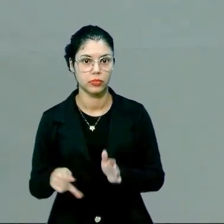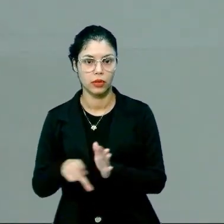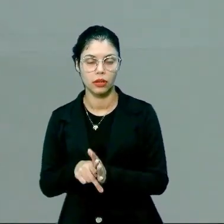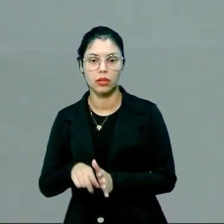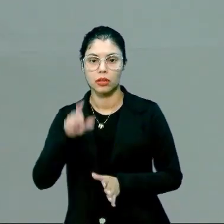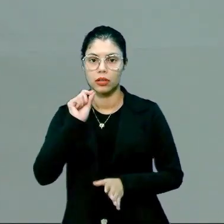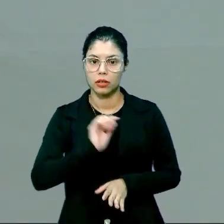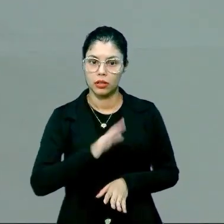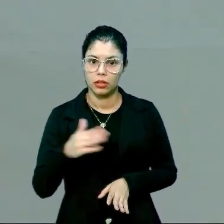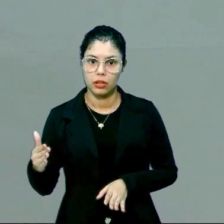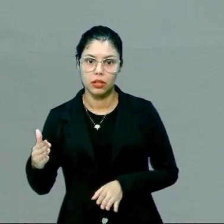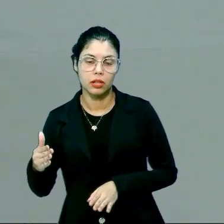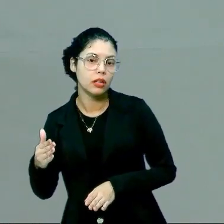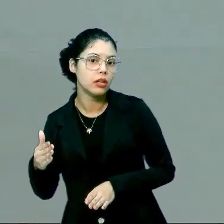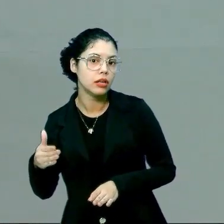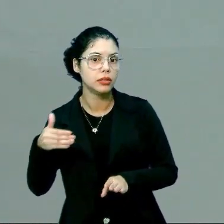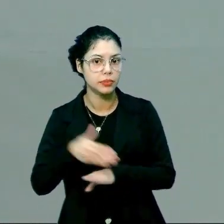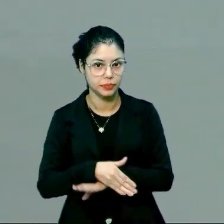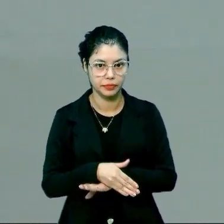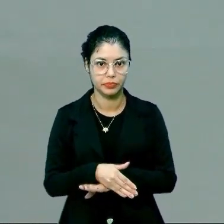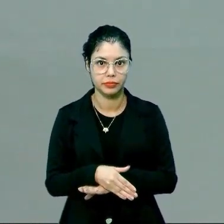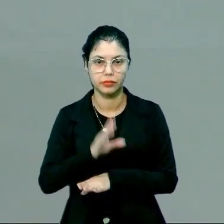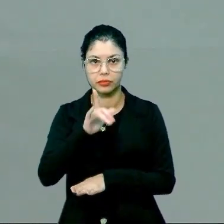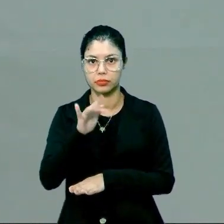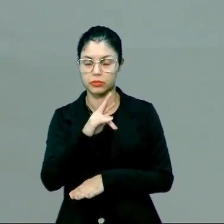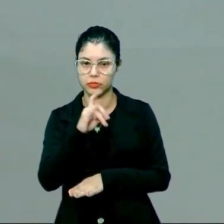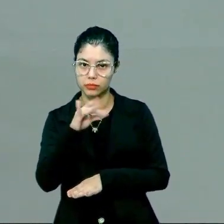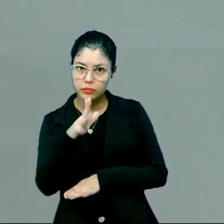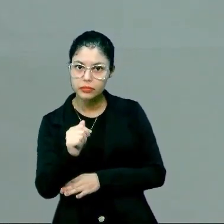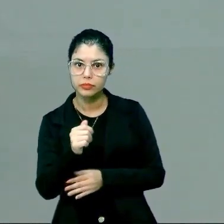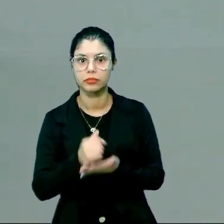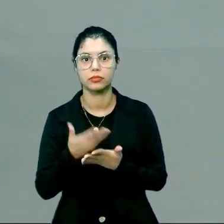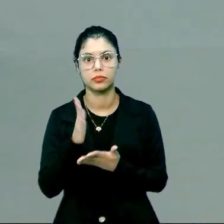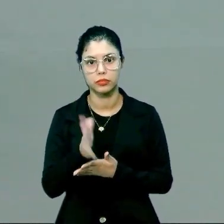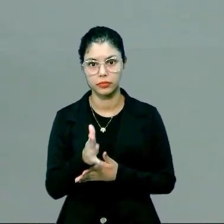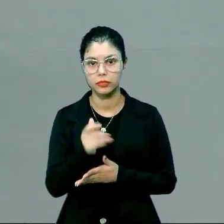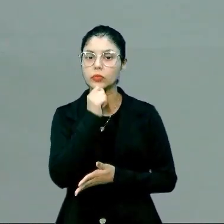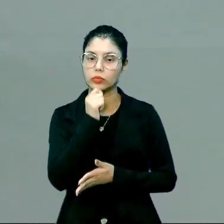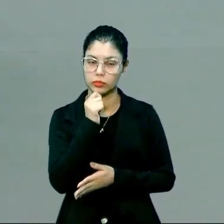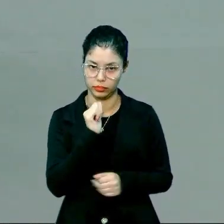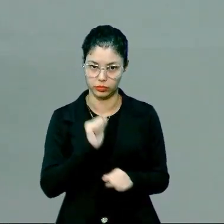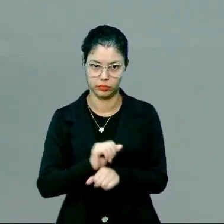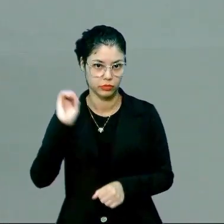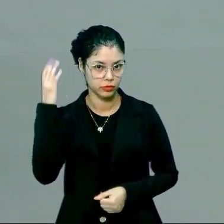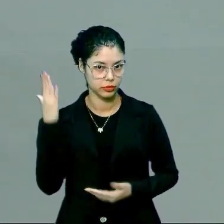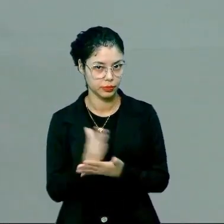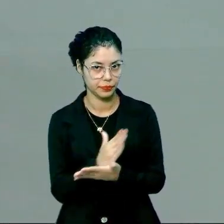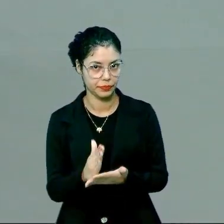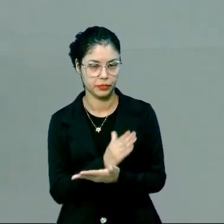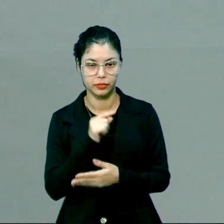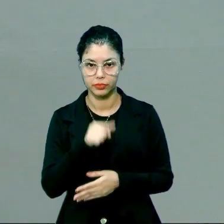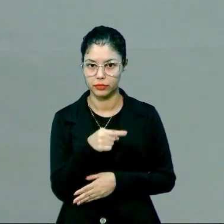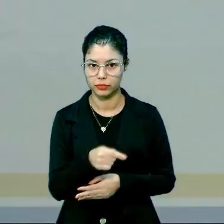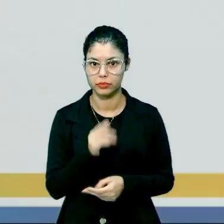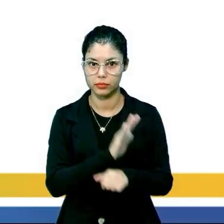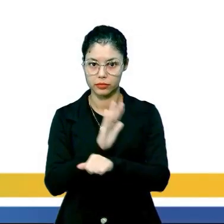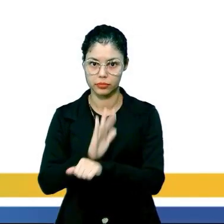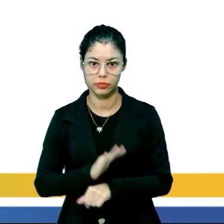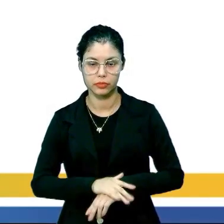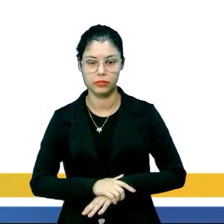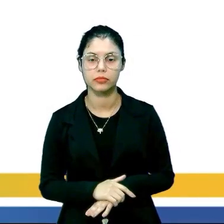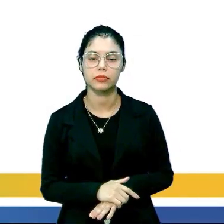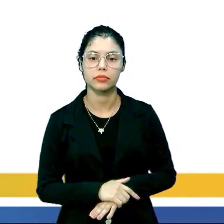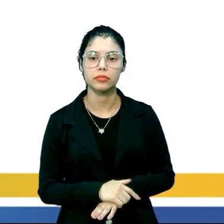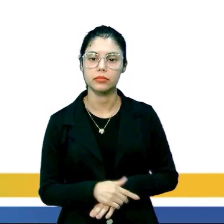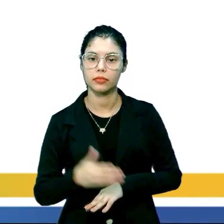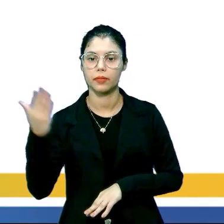dele. Então, a partir do momento que a sua pele é lesionada, o teu corpo já fala, ei, está acontecendo alguma coisa, ajuda aqui.